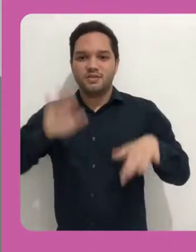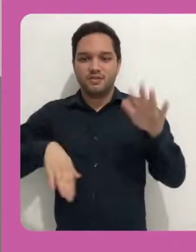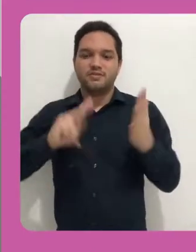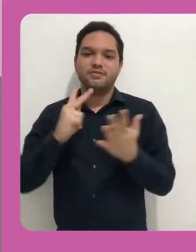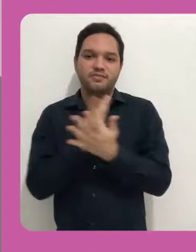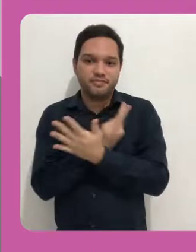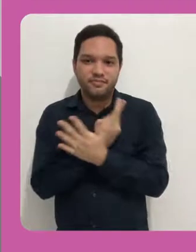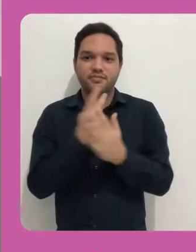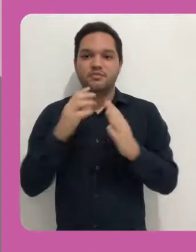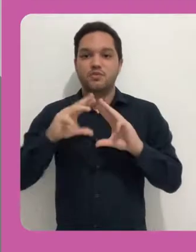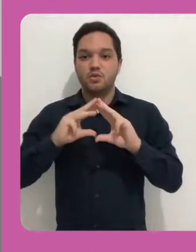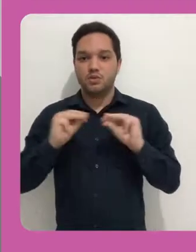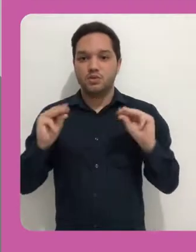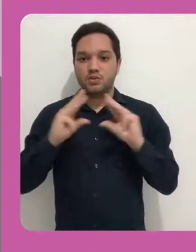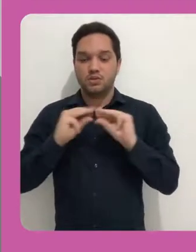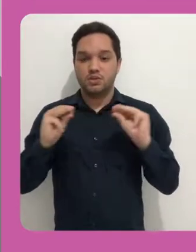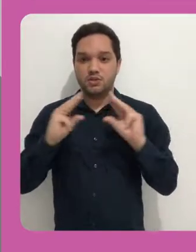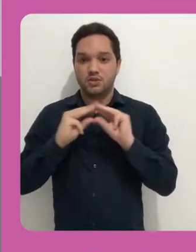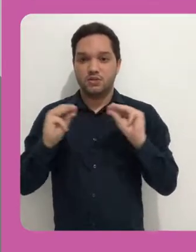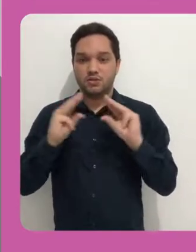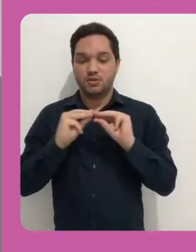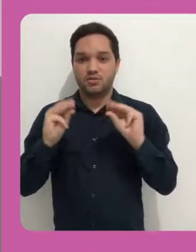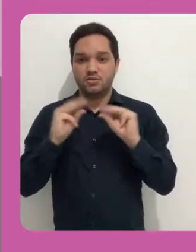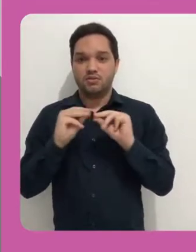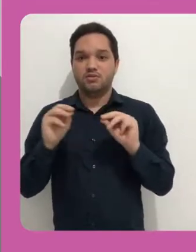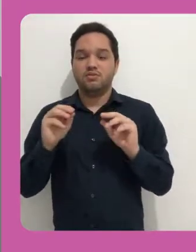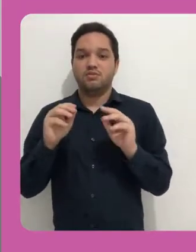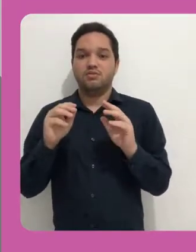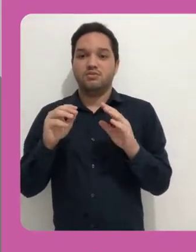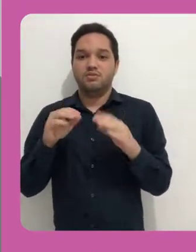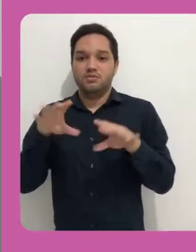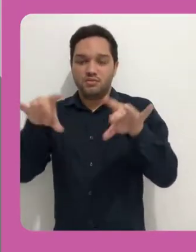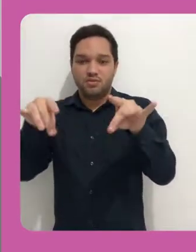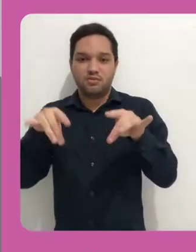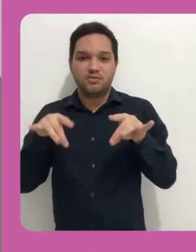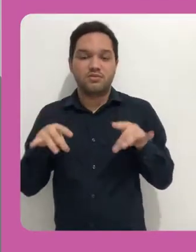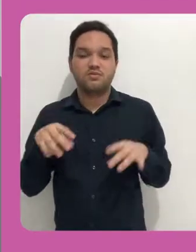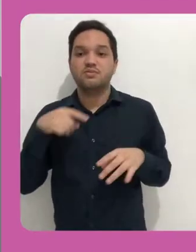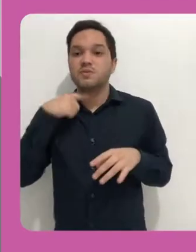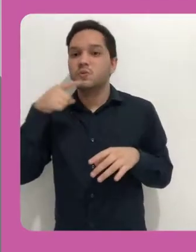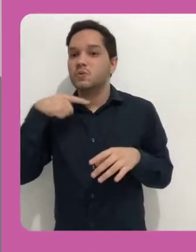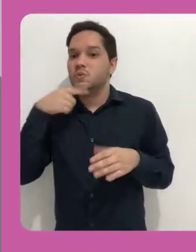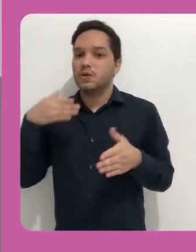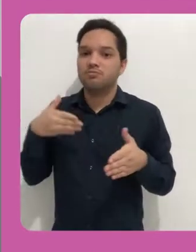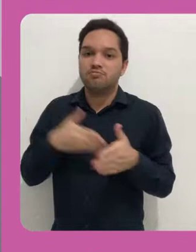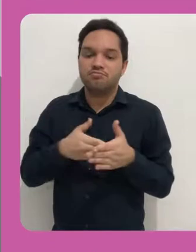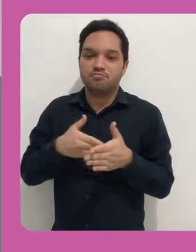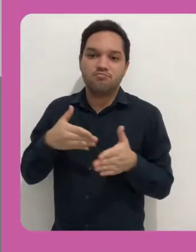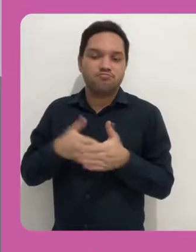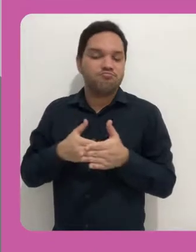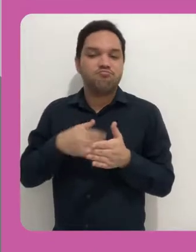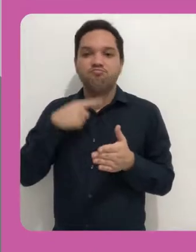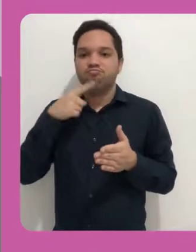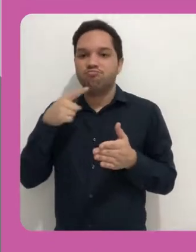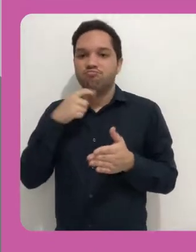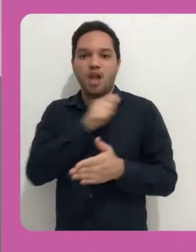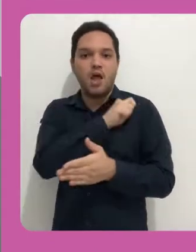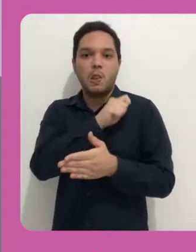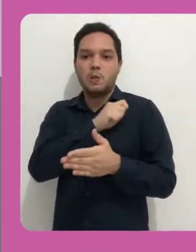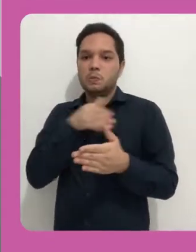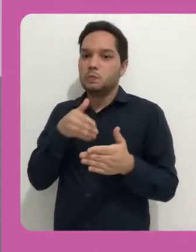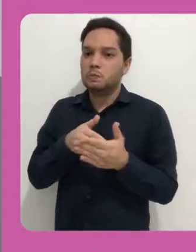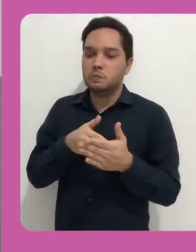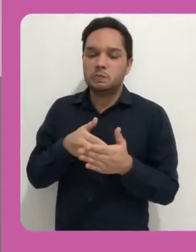esse teu arquivo, às vezes até inacessível para o seu usuário, para o seu aluno, tá? Então evitem,